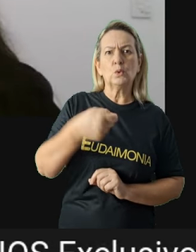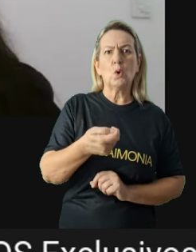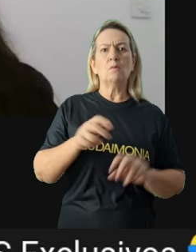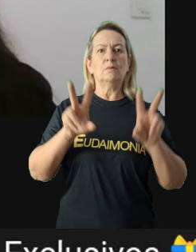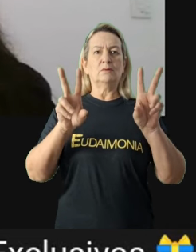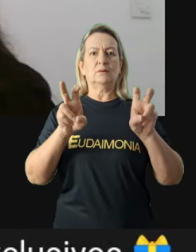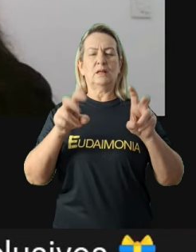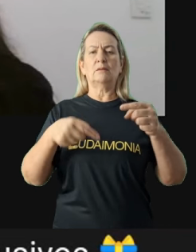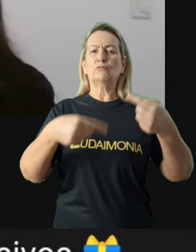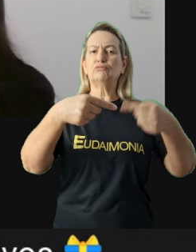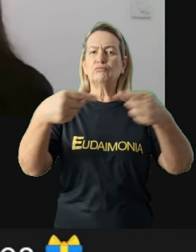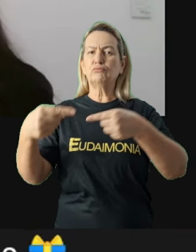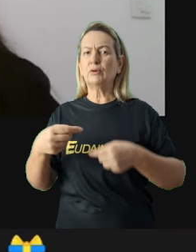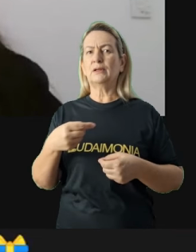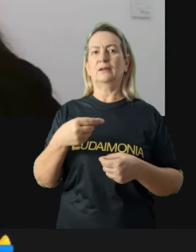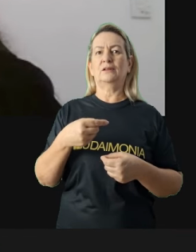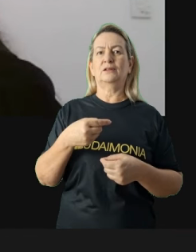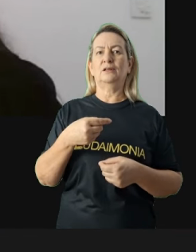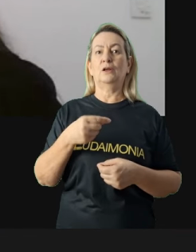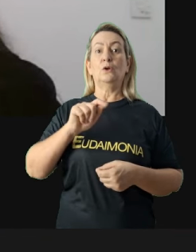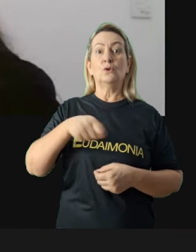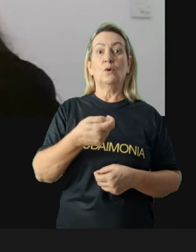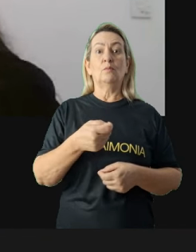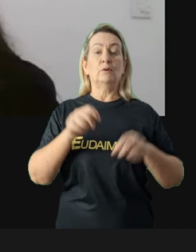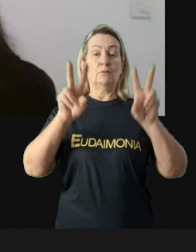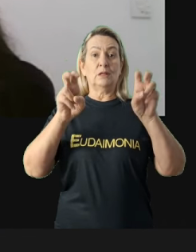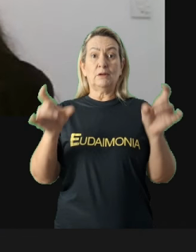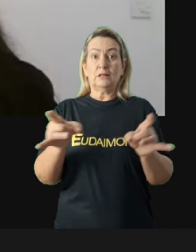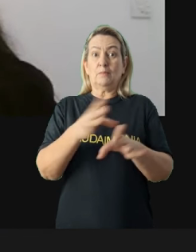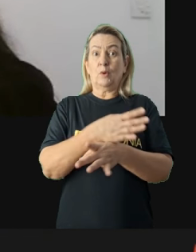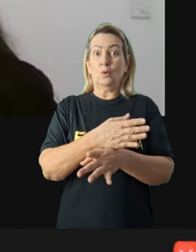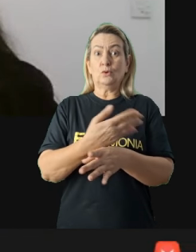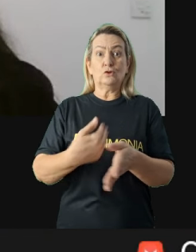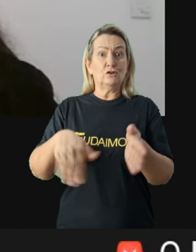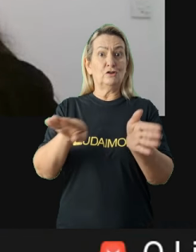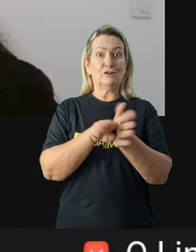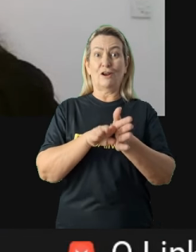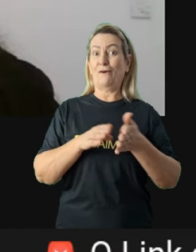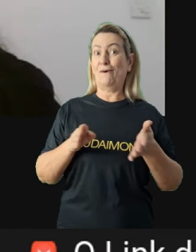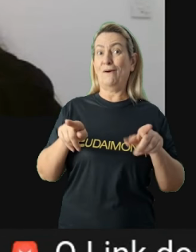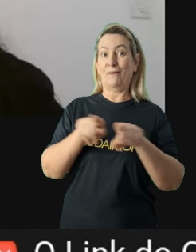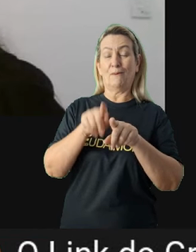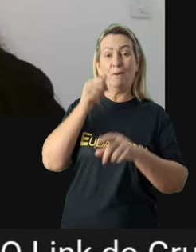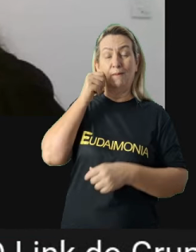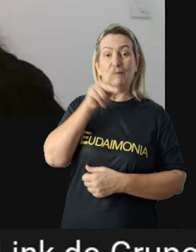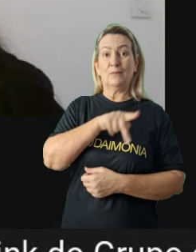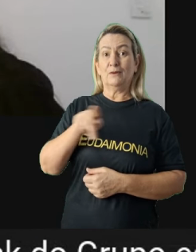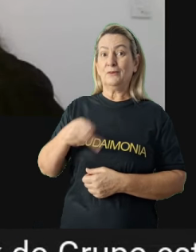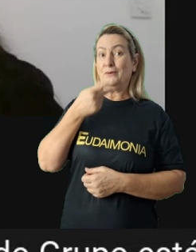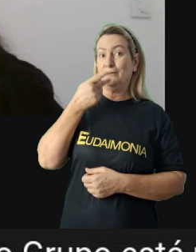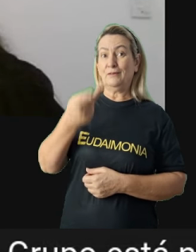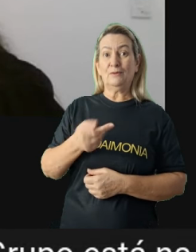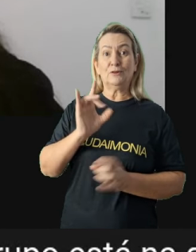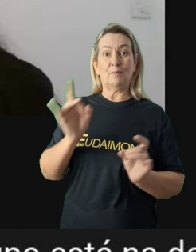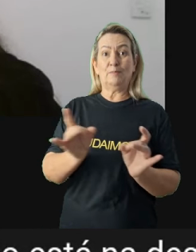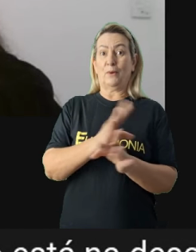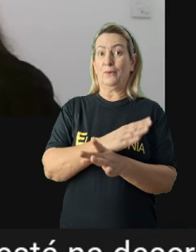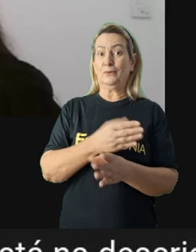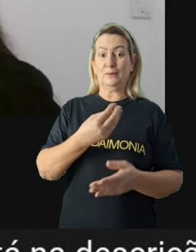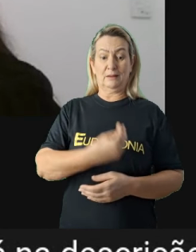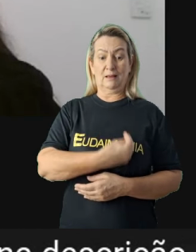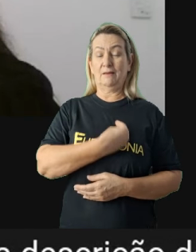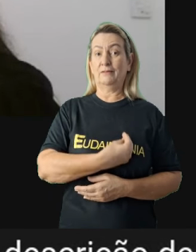Para pensar sobre isso, para refletir sobre um tema que está dobrando a esquina, né? E que, como disse a Rosinda, já chegou, né?